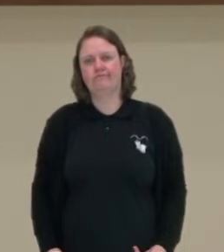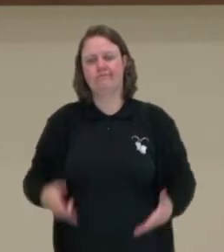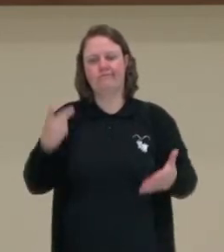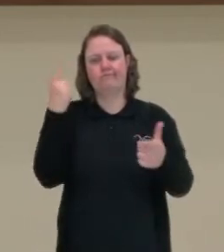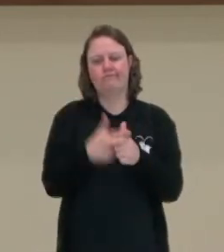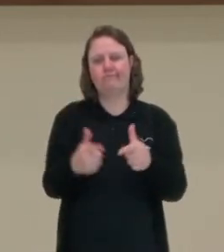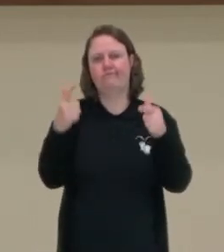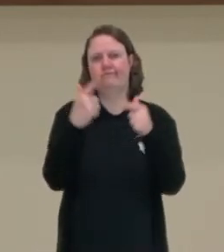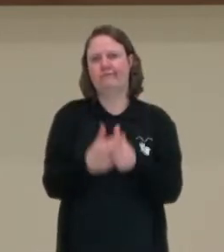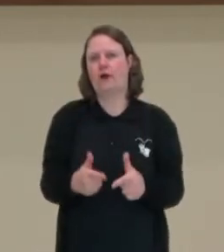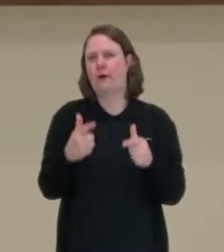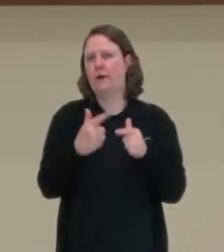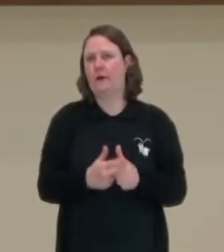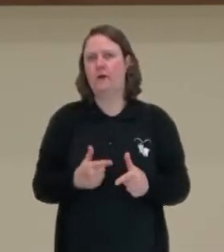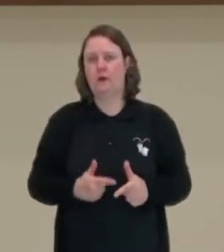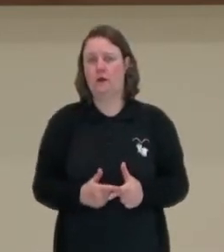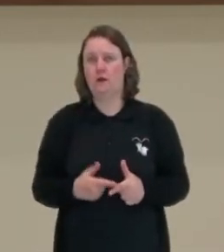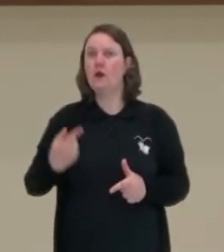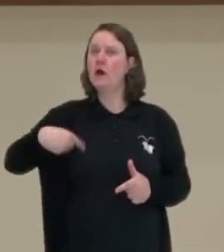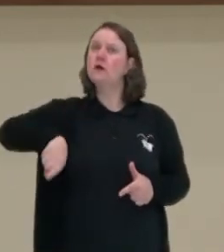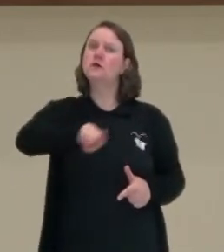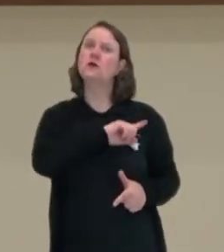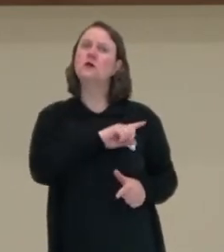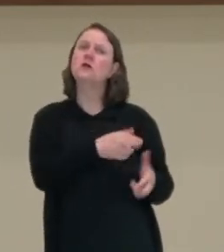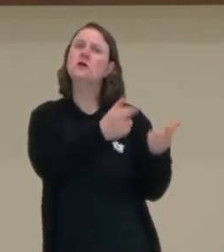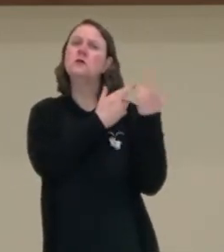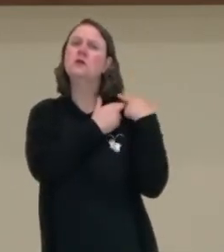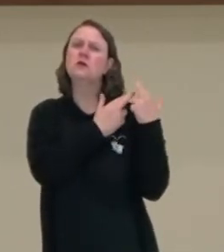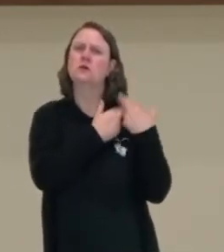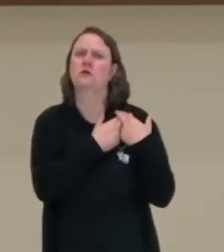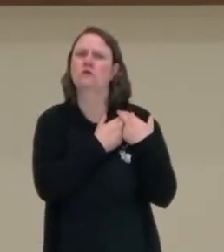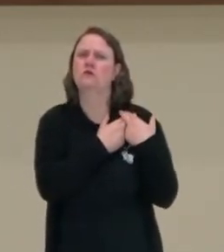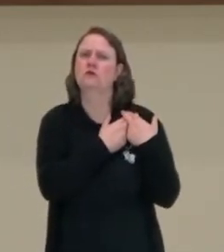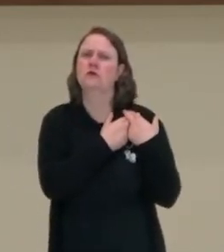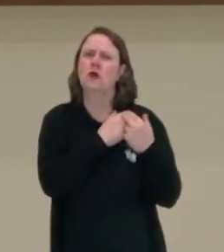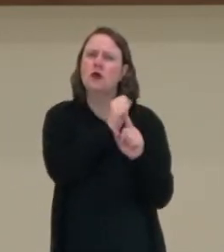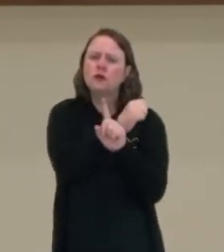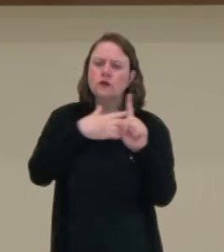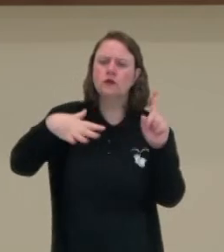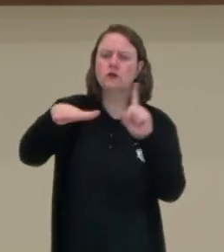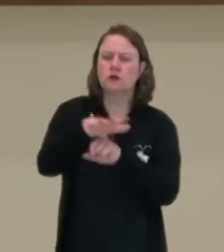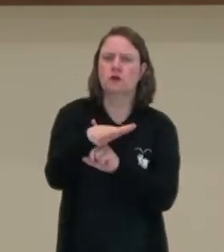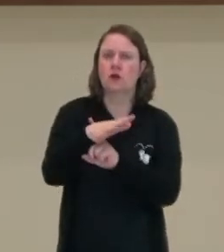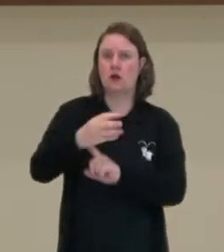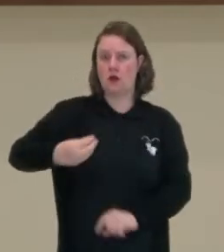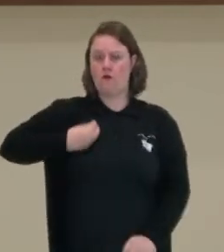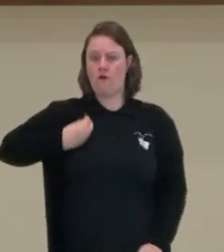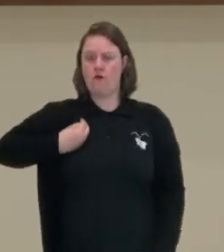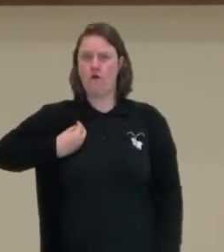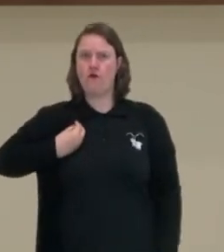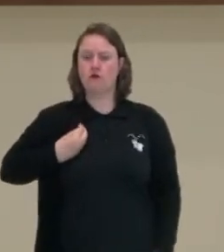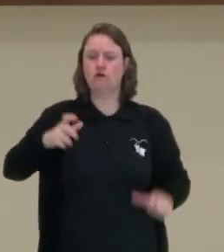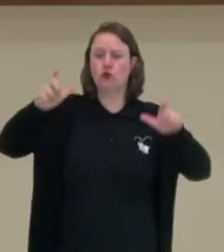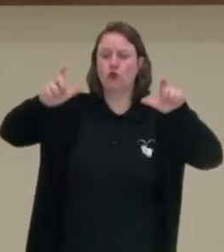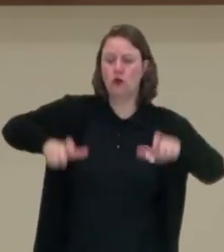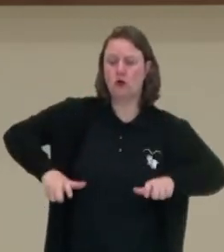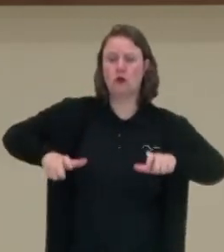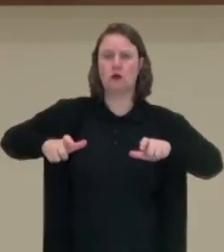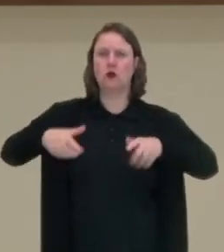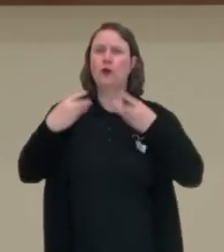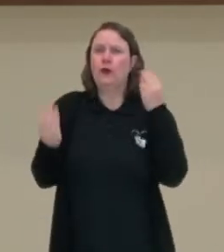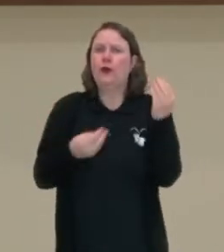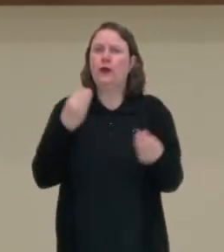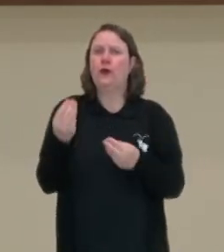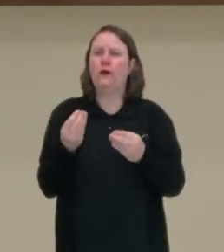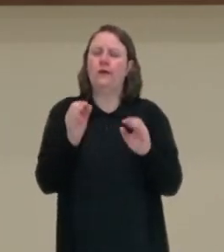seu papel sobre a sociedade? Qual a sua função sobre o meio em que você vive? E de que forma você vai